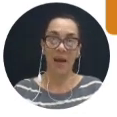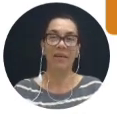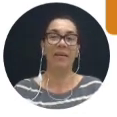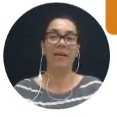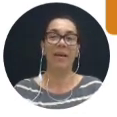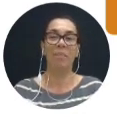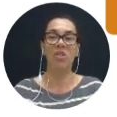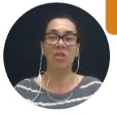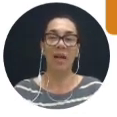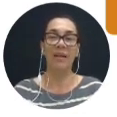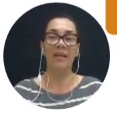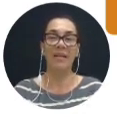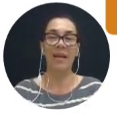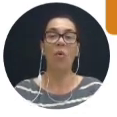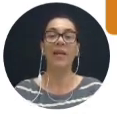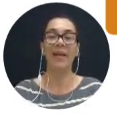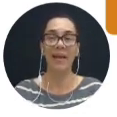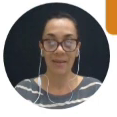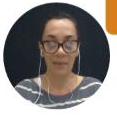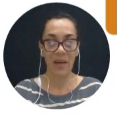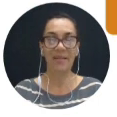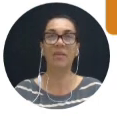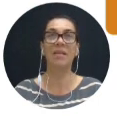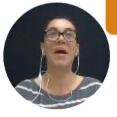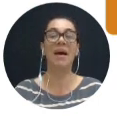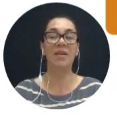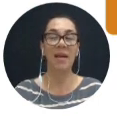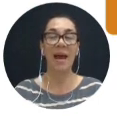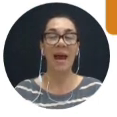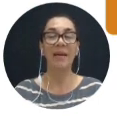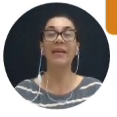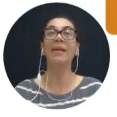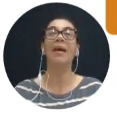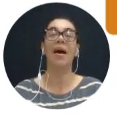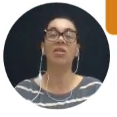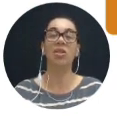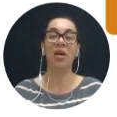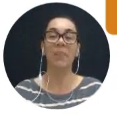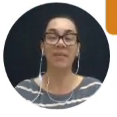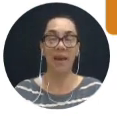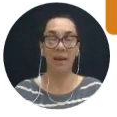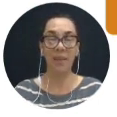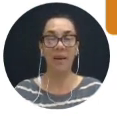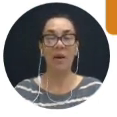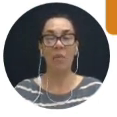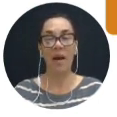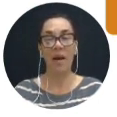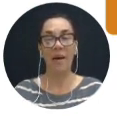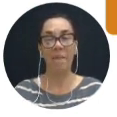de cima é pedido que a criança reconheça a separação das palavras, aqui a gente já